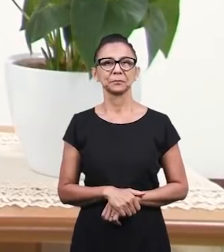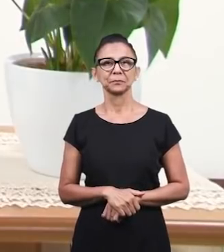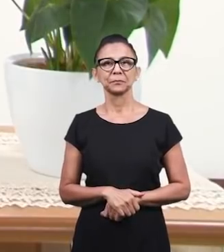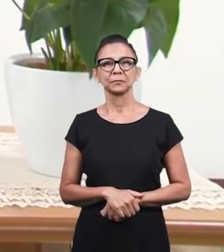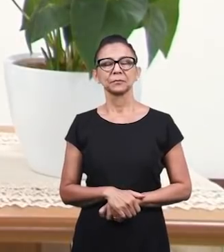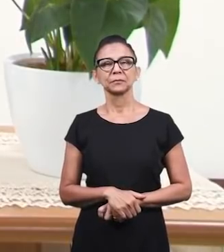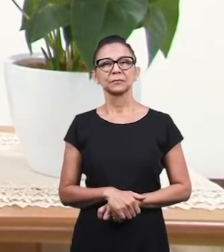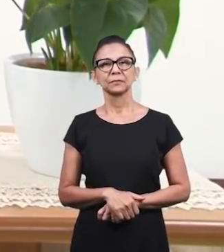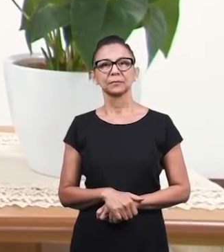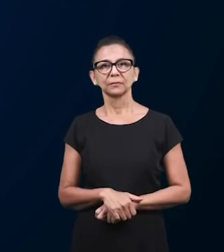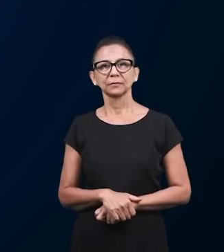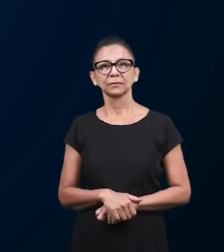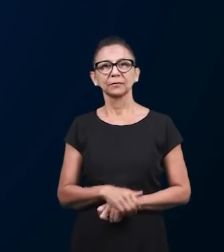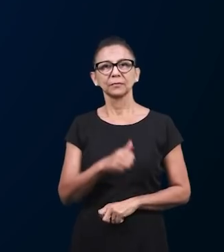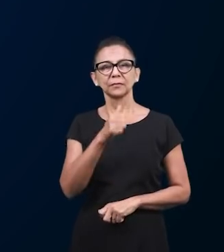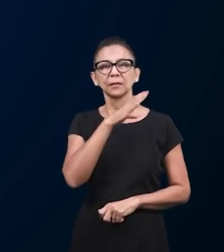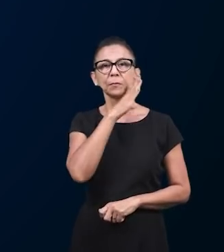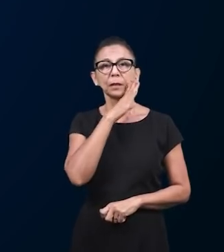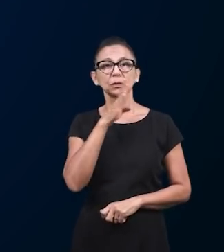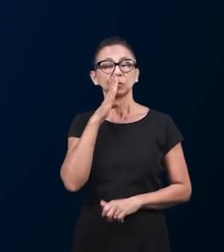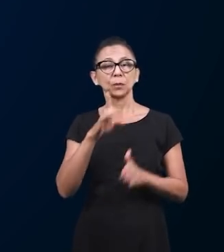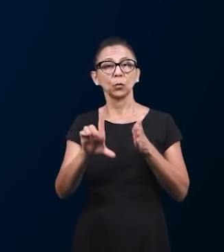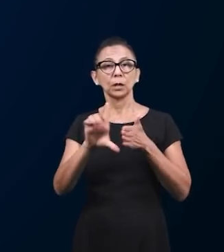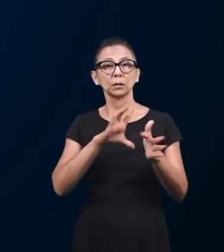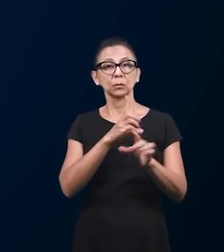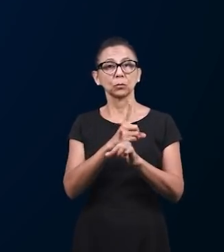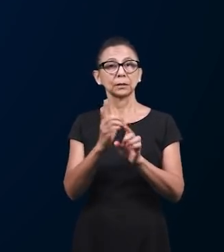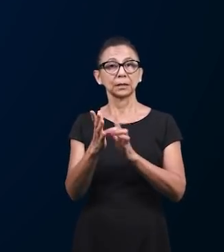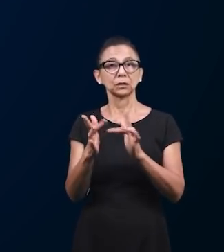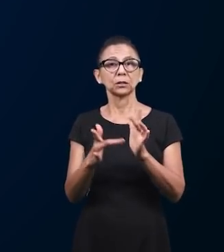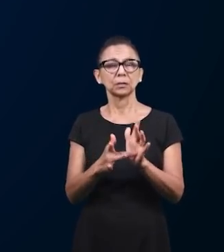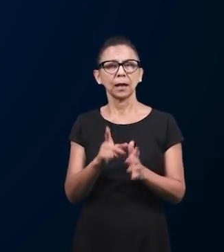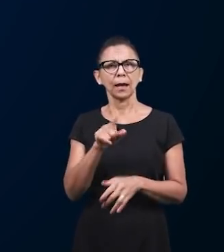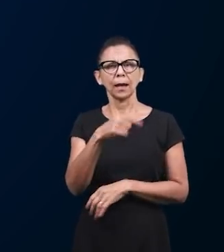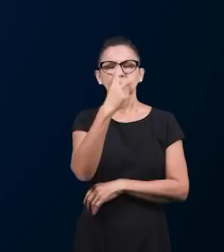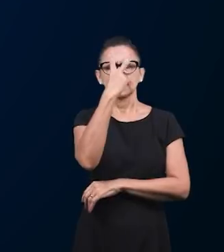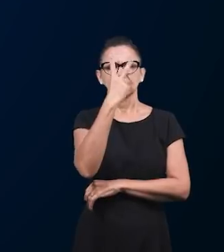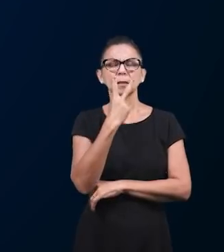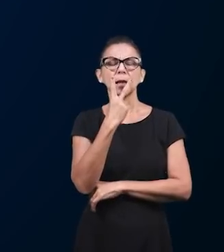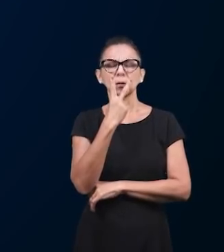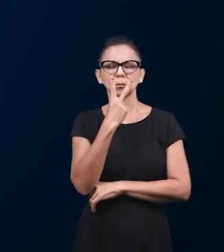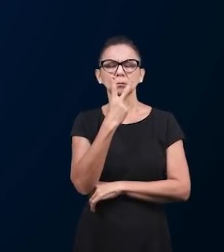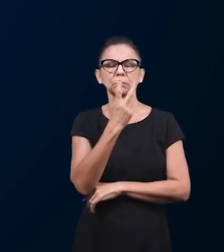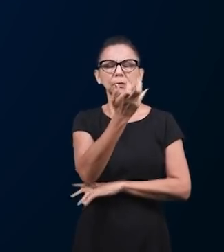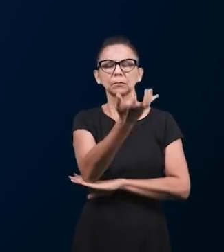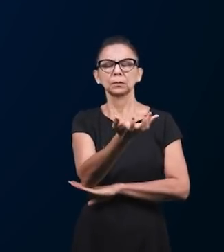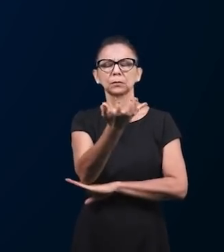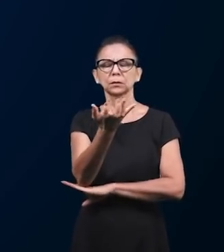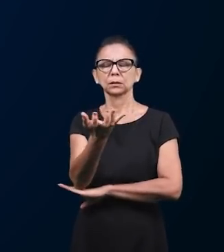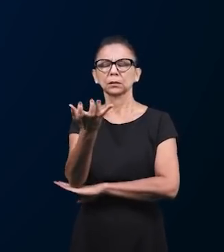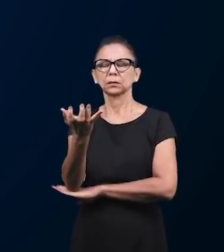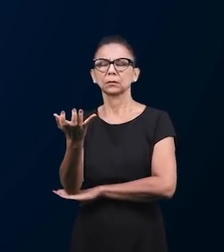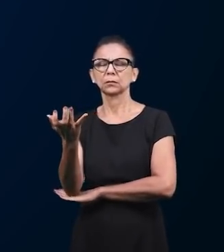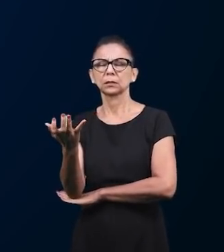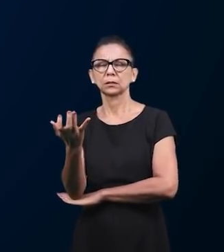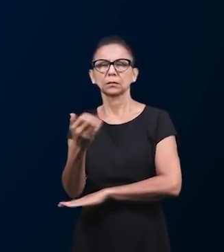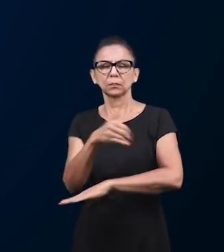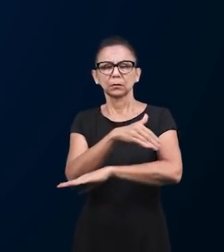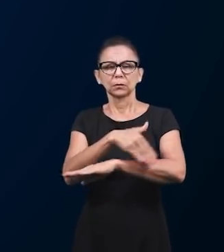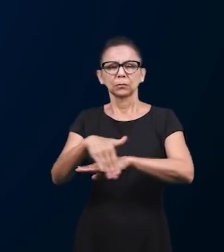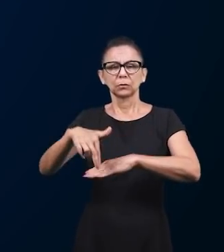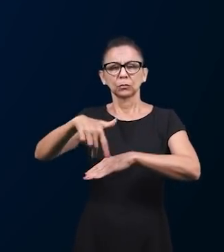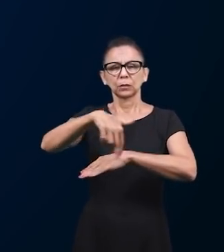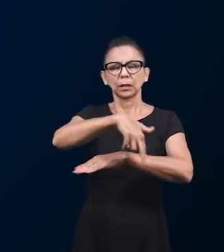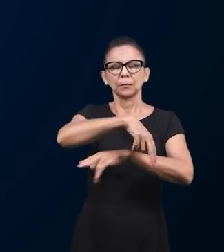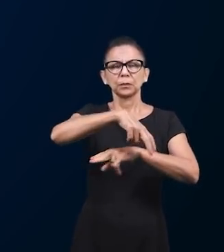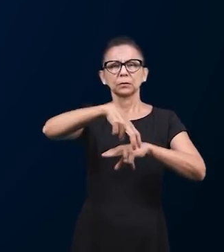Vamos ouvir a sua mensagem. Bartimeu, antes de ter o encontro com Jesus, ele era cego, estava mendigando e estava sentado à beira